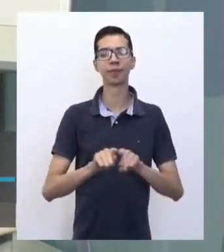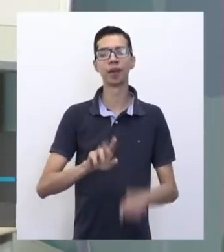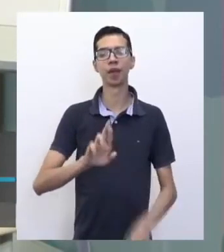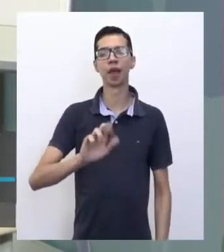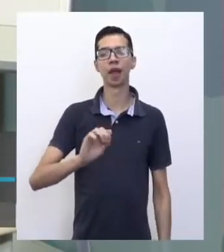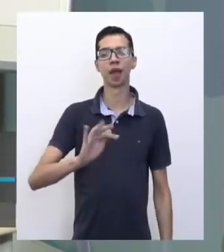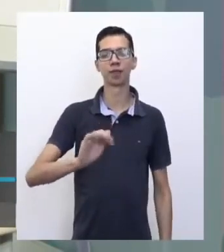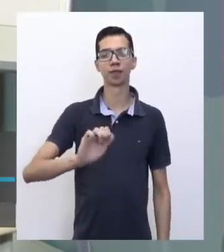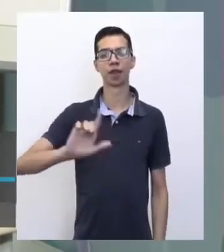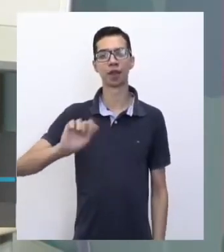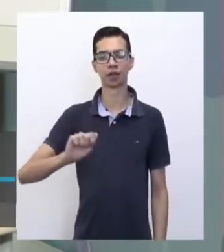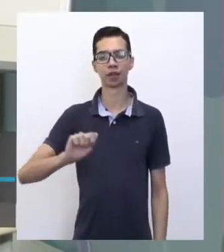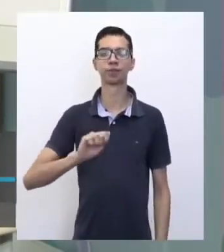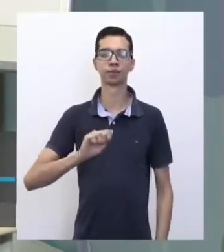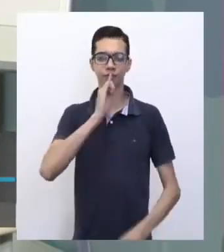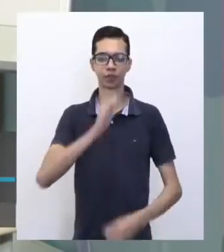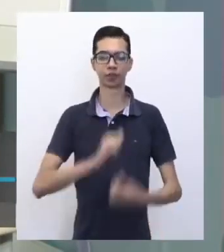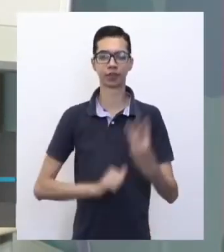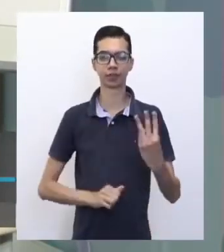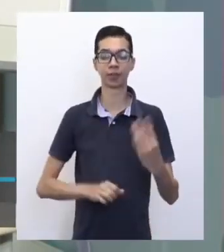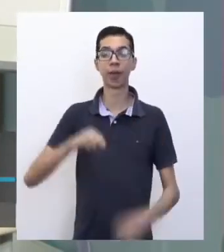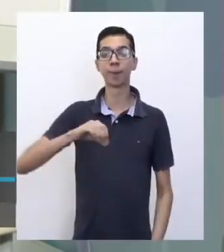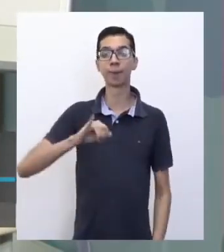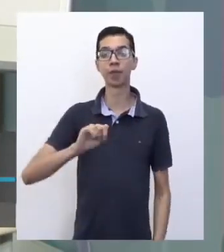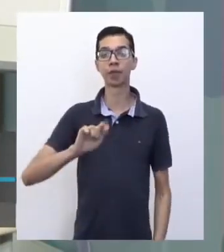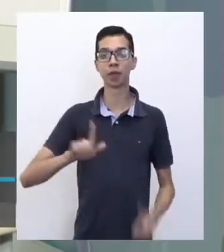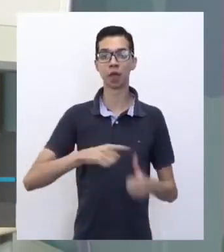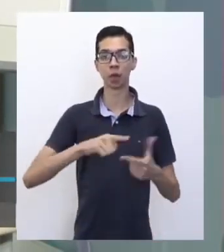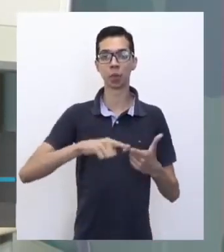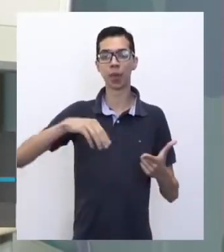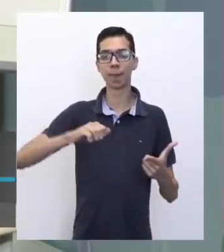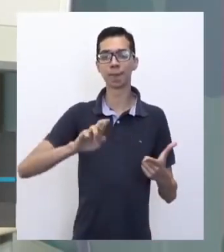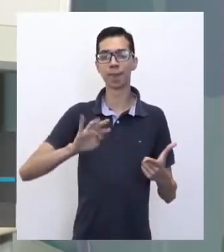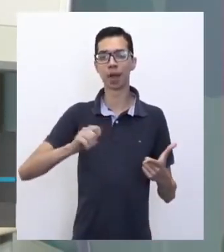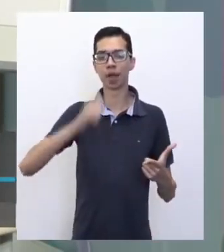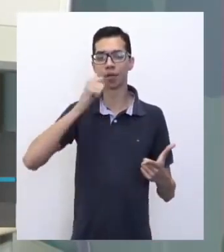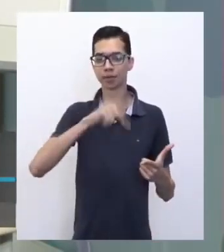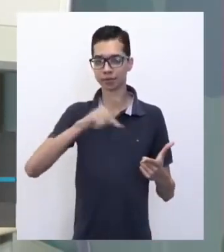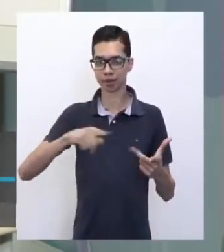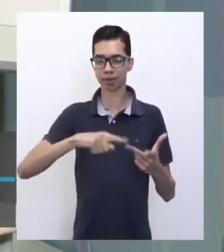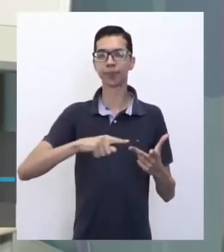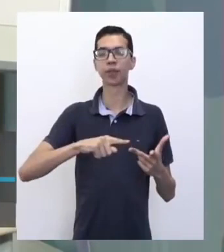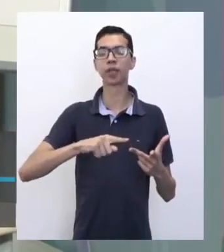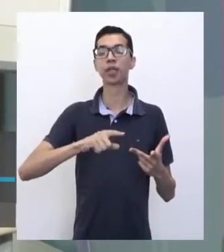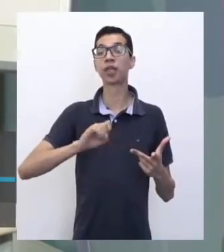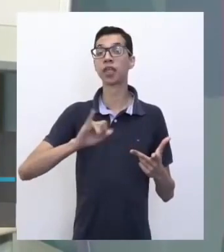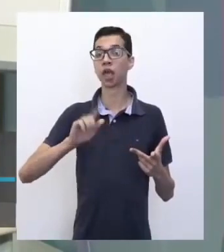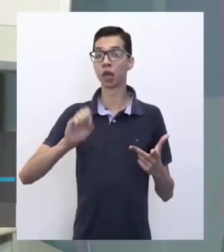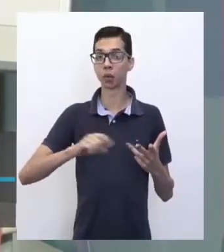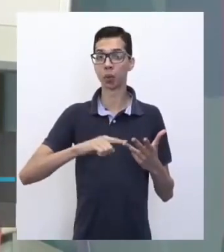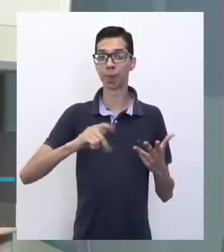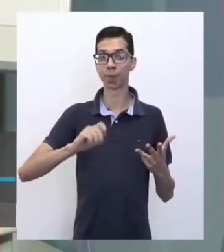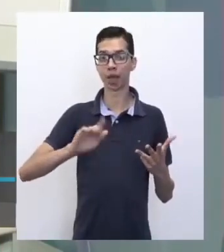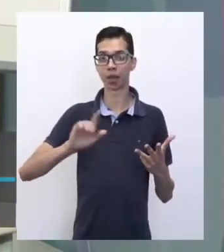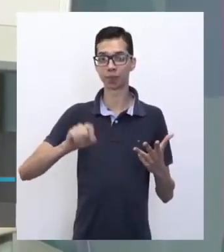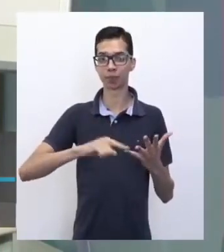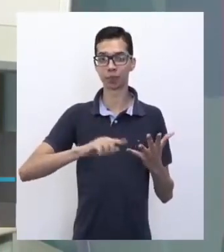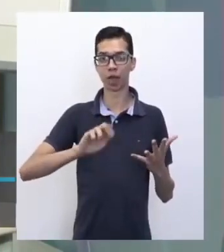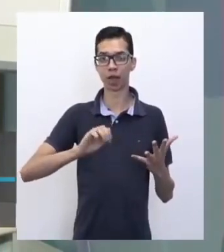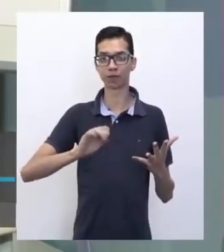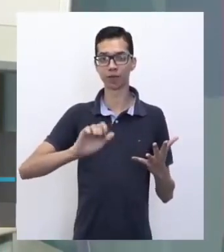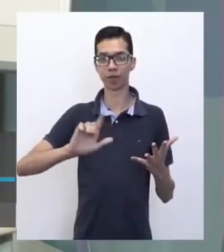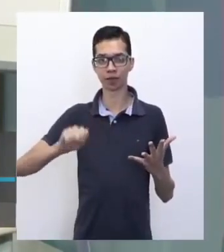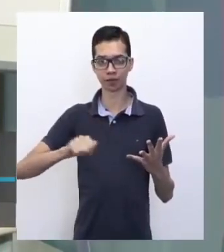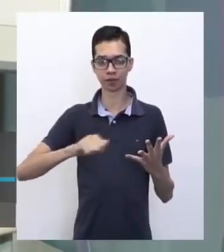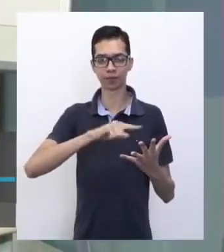Miguel, professora Marta, Raul, Laura, Maria, João Pedro, Iago, Pablo, Rafaela, Giovana,